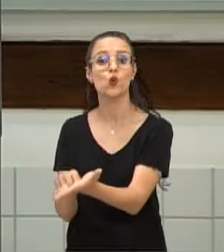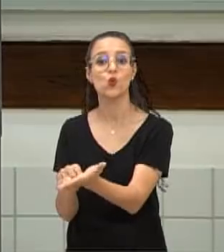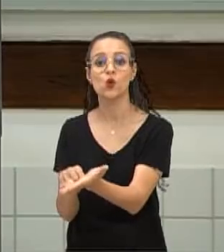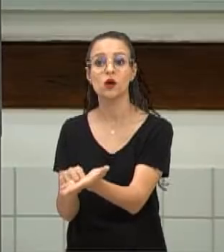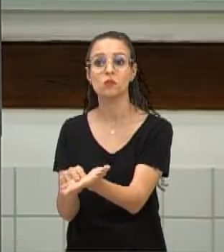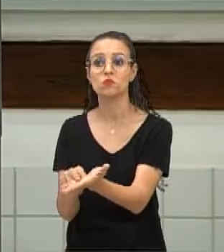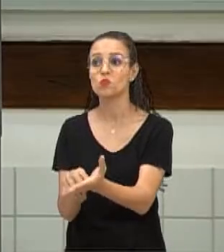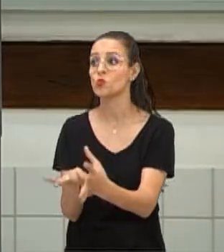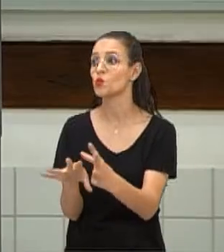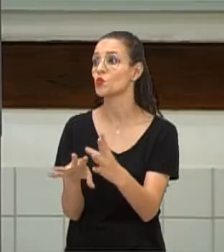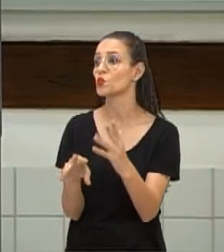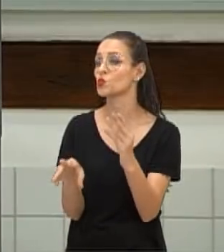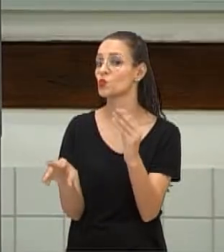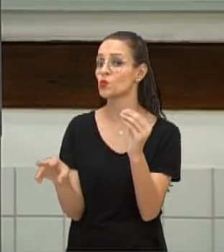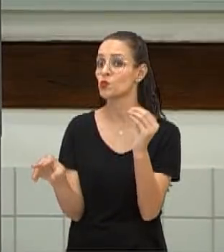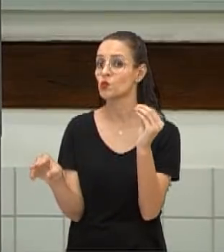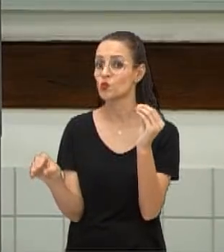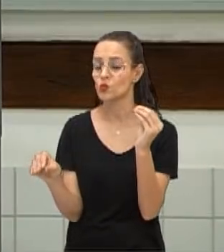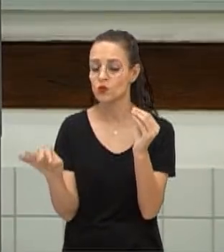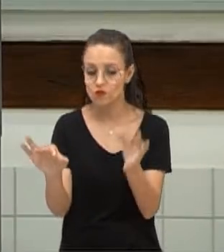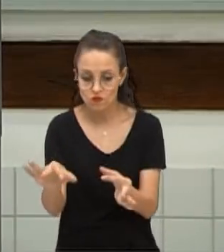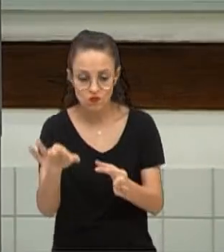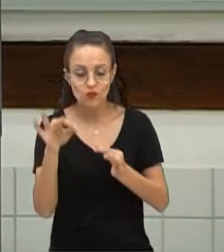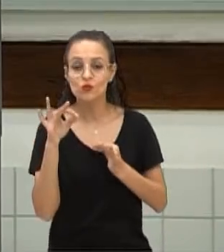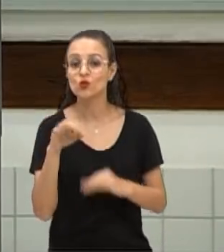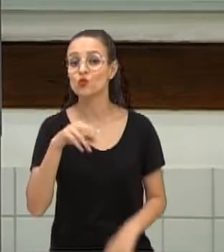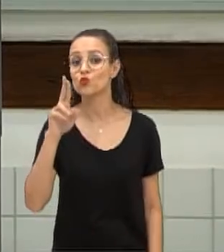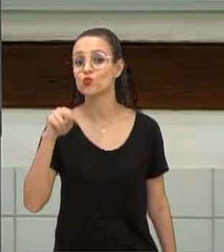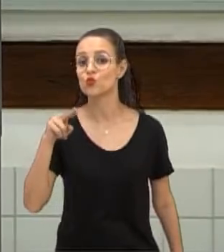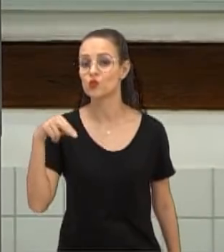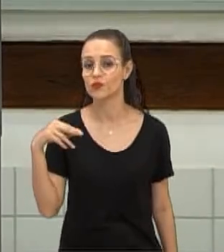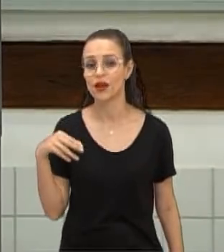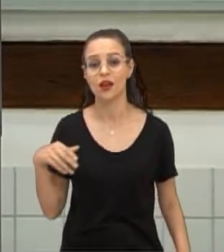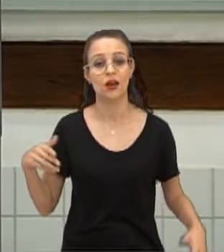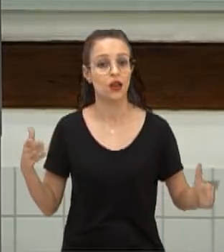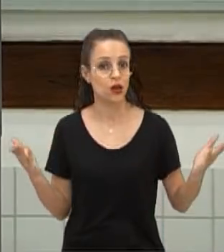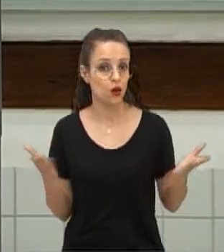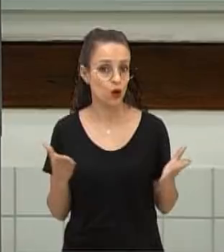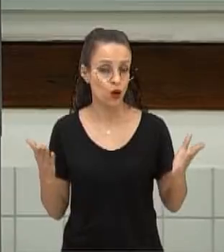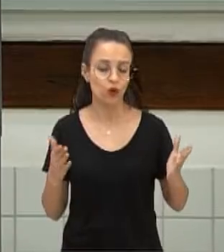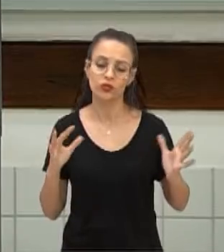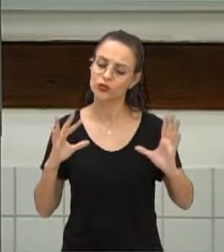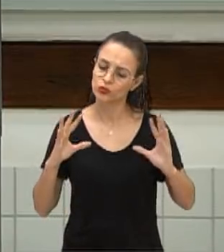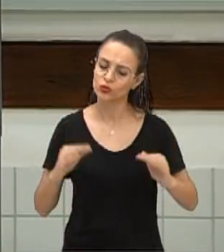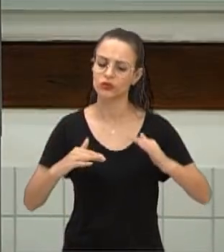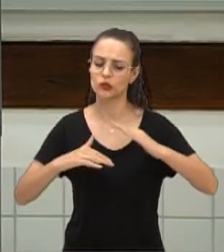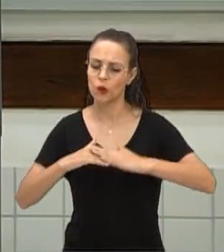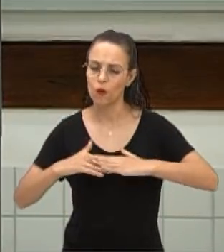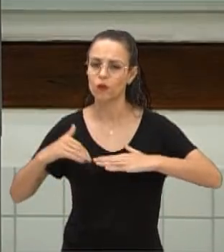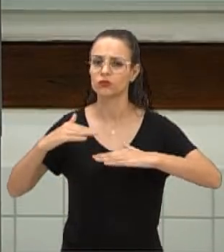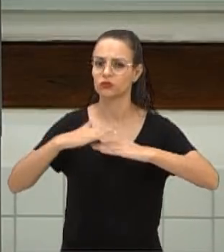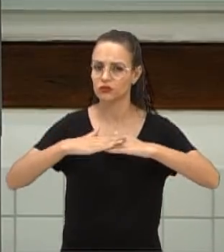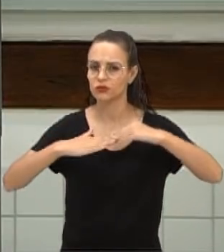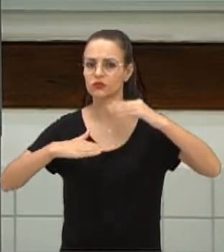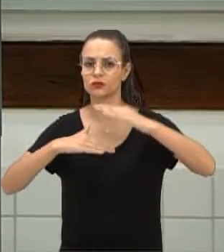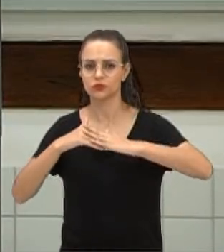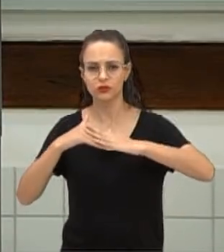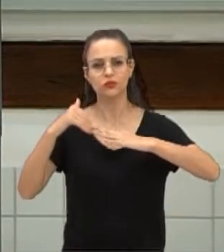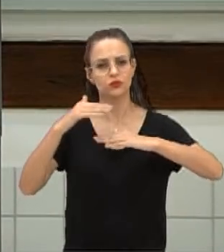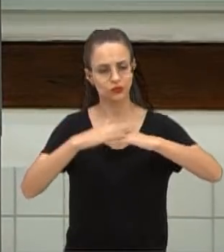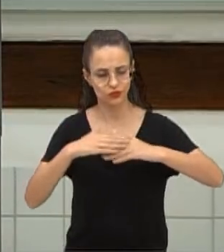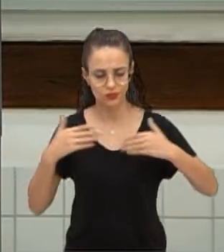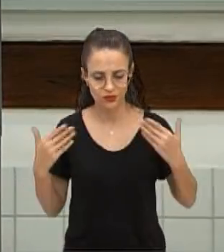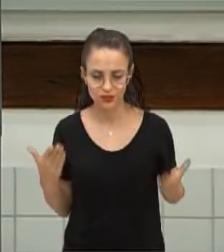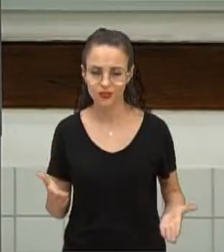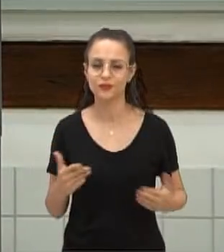que acabaram morrendo e nunca chegaram a ter acesso a isso. E que hoje fazem parte de toda essa construção. Foram descobertas por outras